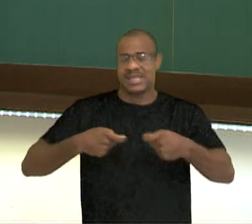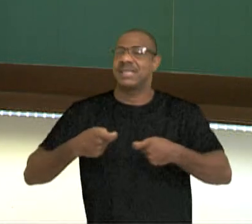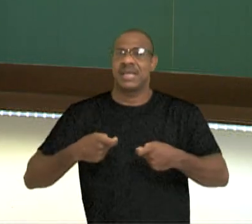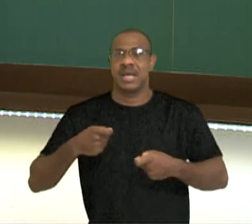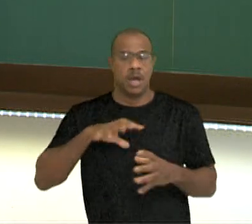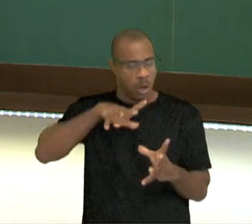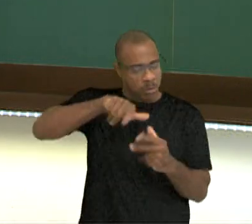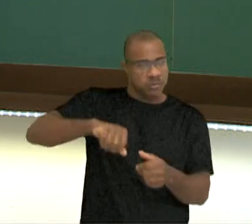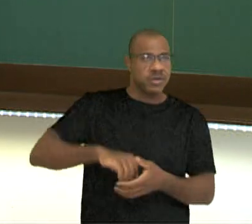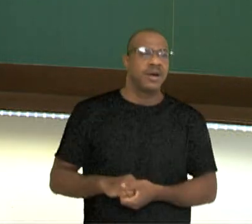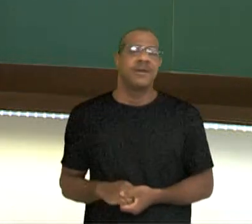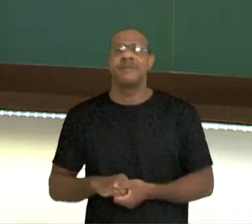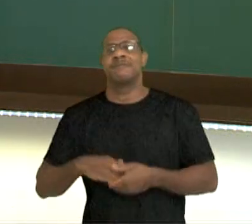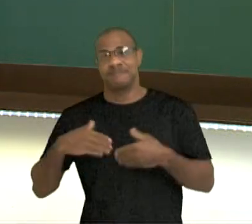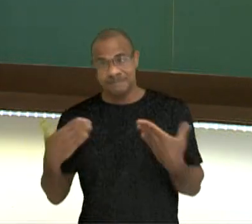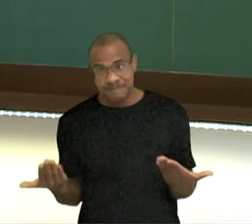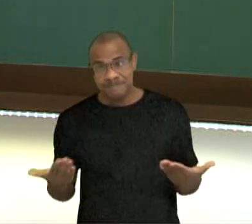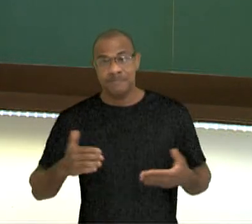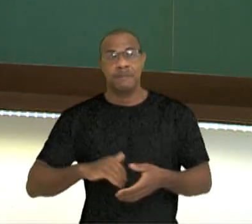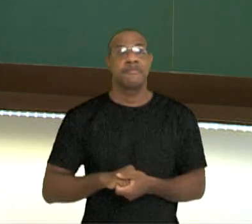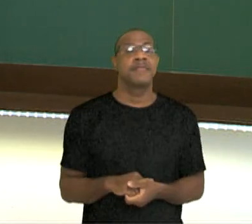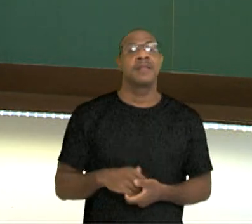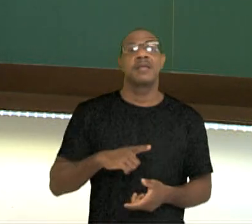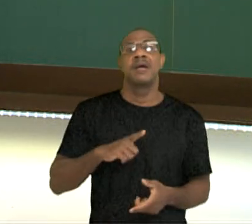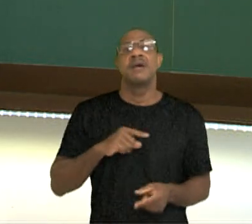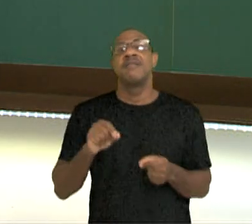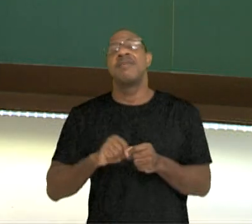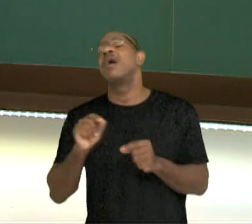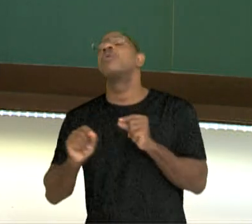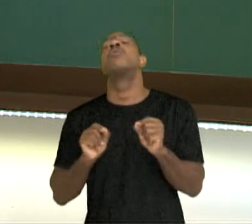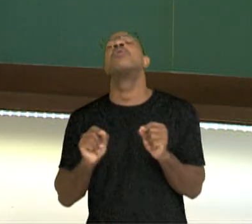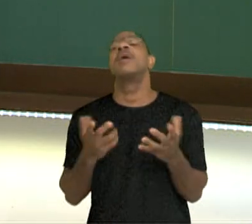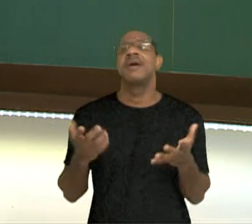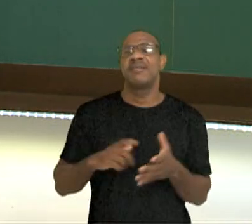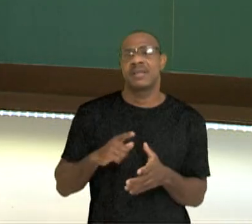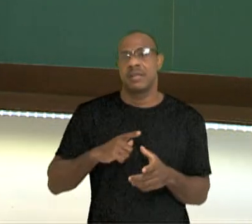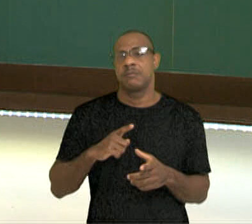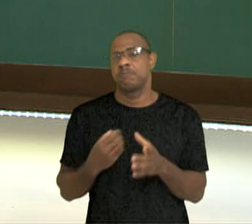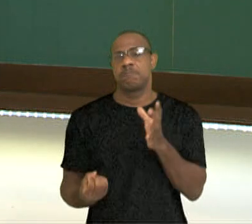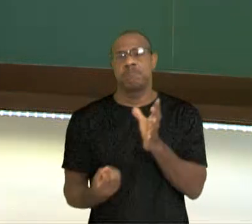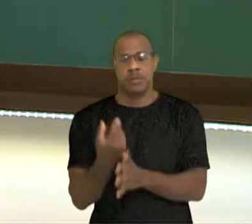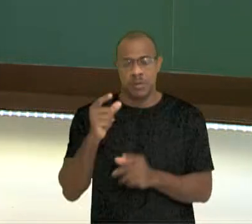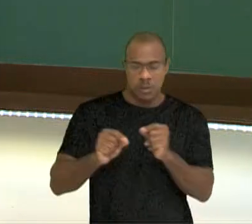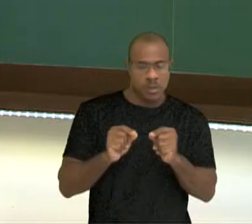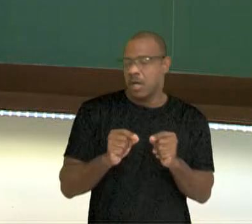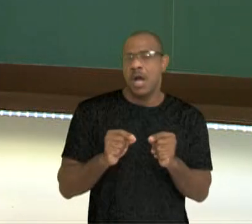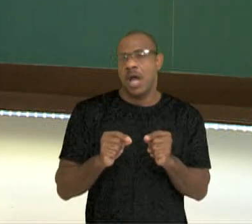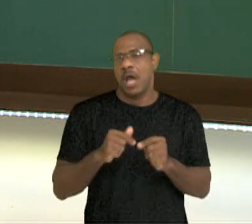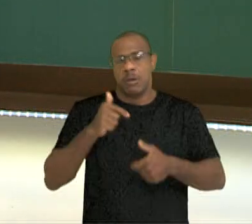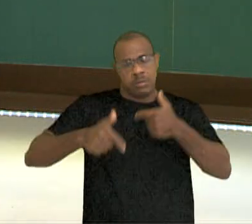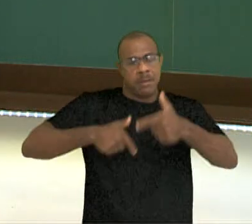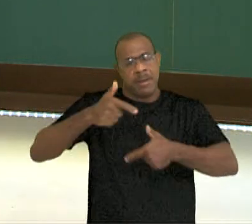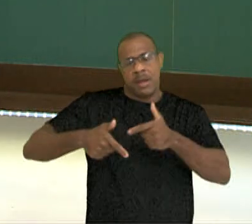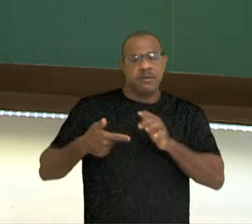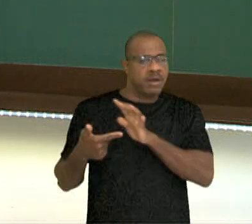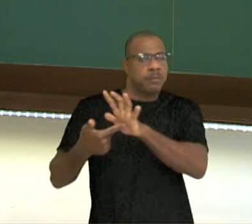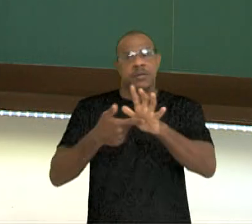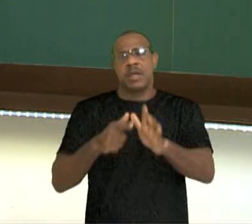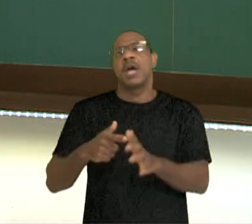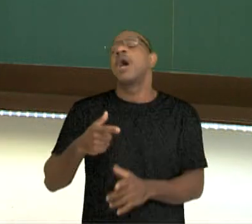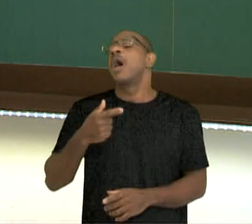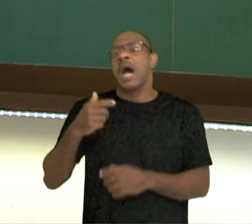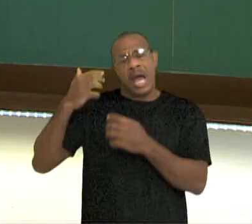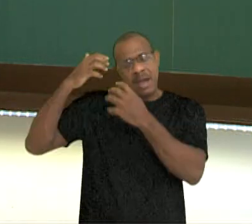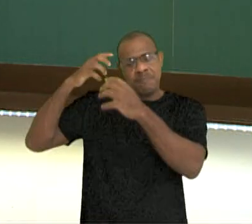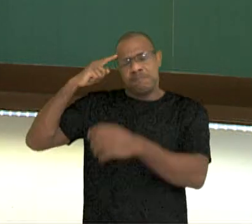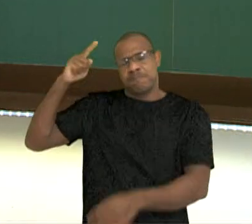sucatas, né, resquícios da Segunda Guerra Mundial, e vai compor obras que vão propor reflexões. O que é o homem,